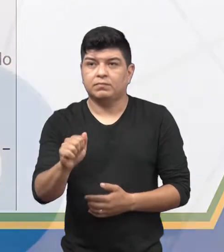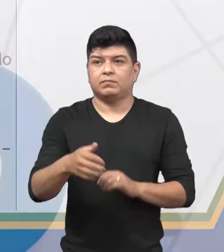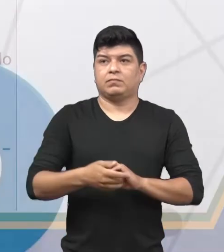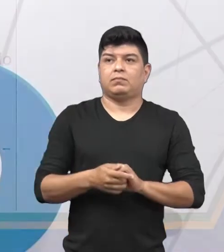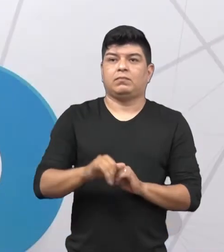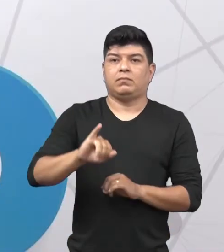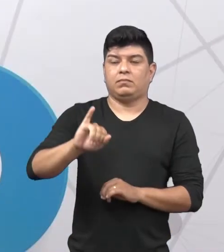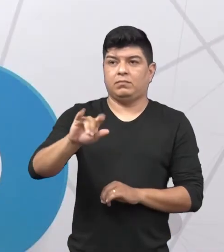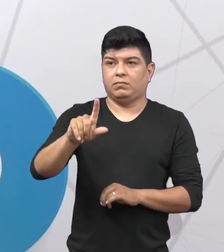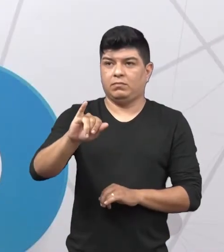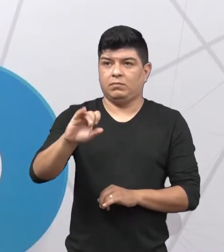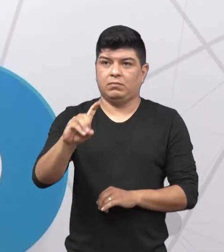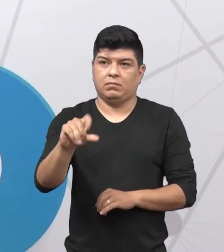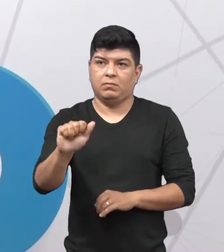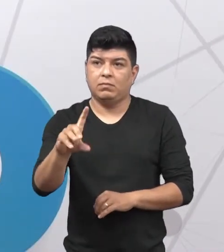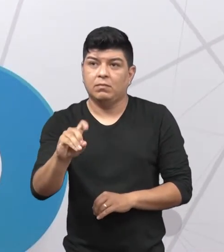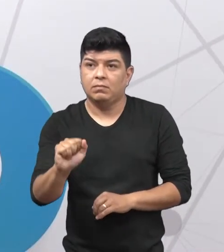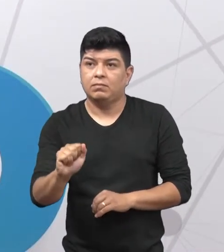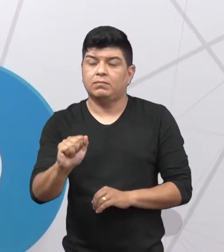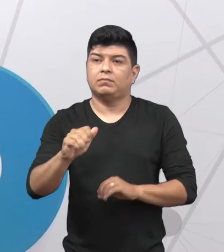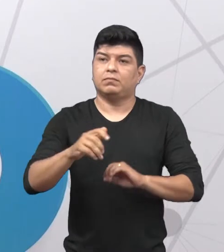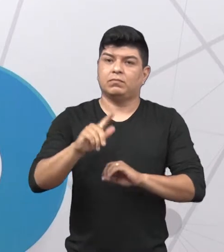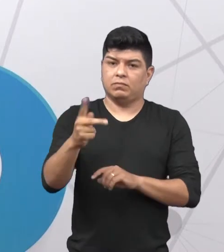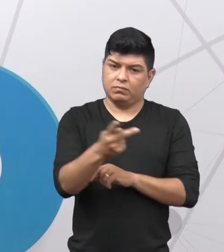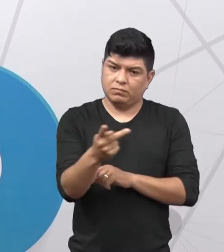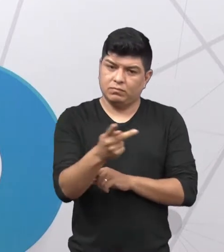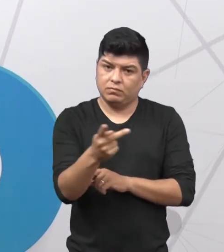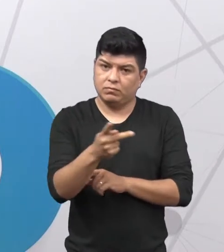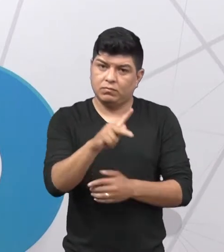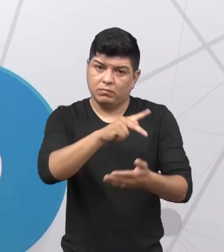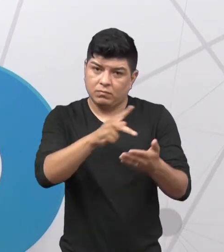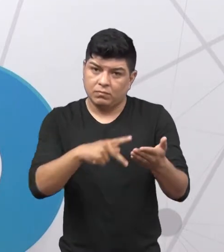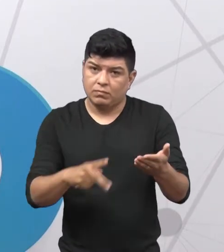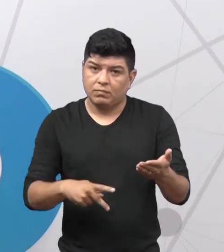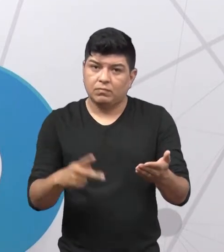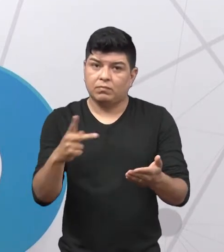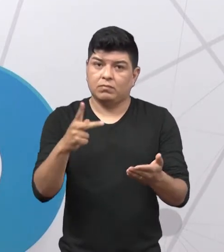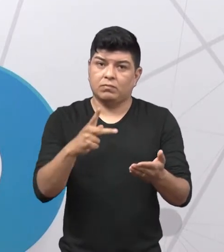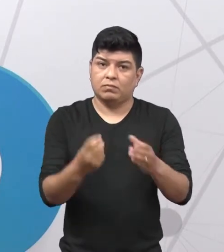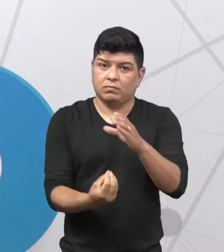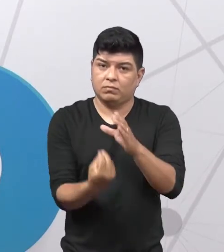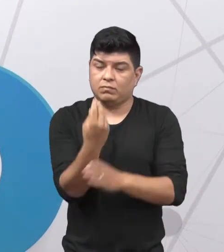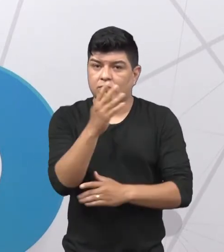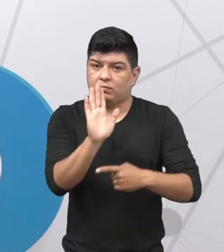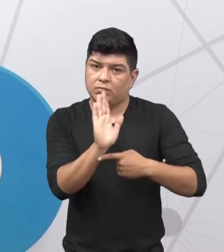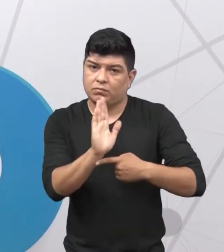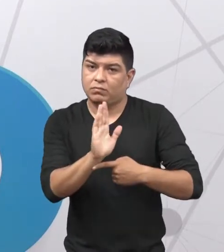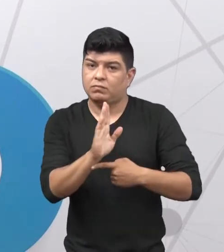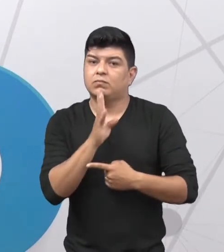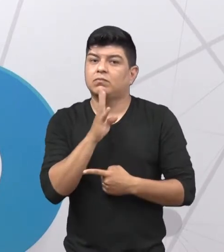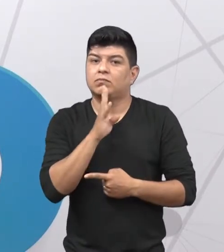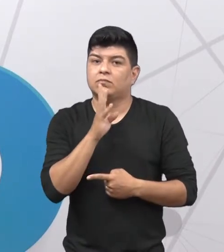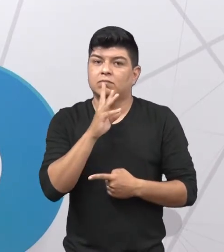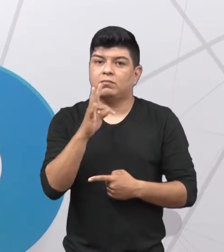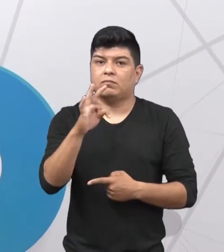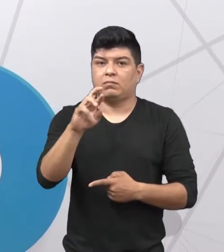Ilíada gerou, aliás, os dois poemas, né, deram origem aí a dois filmes bastante conhecidos.